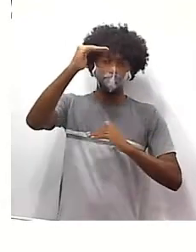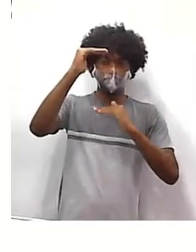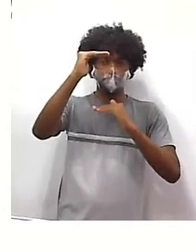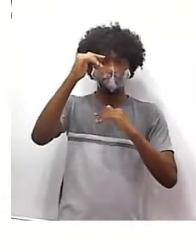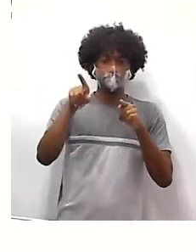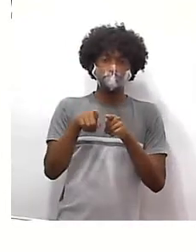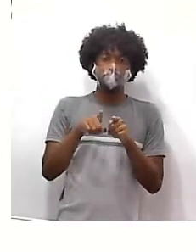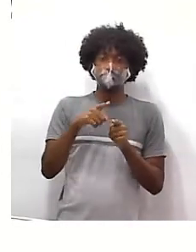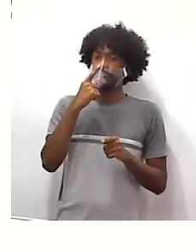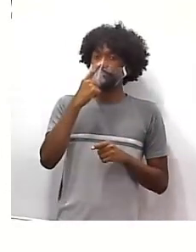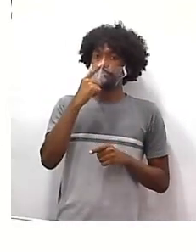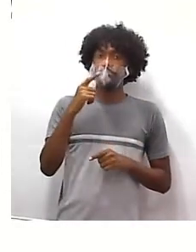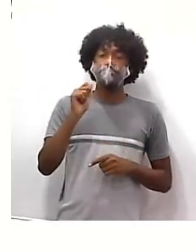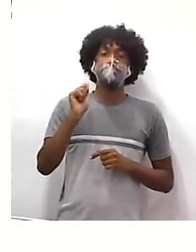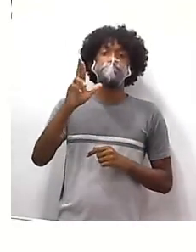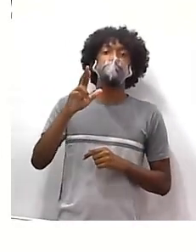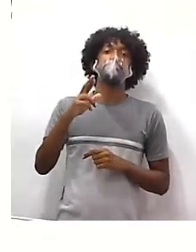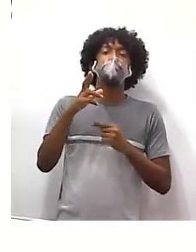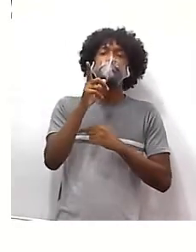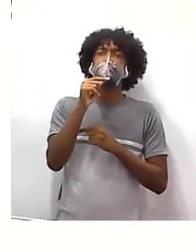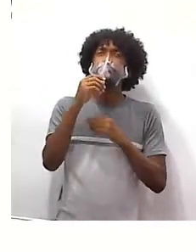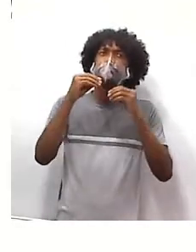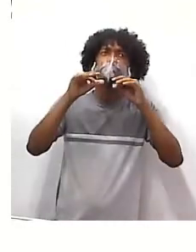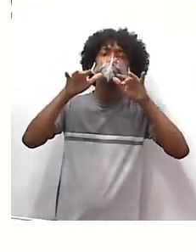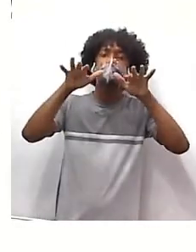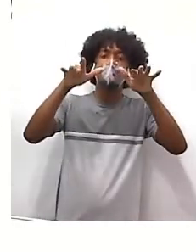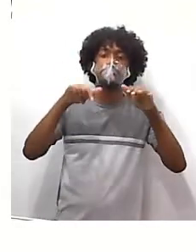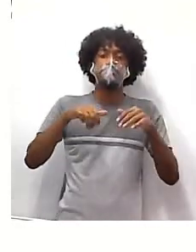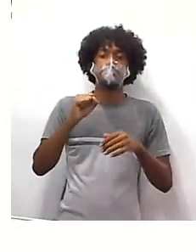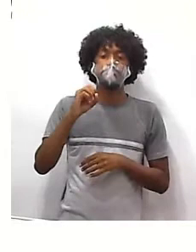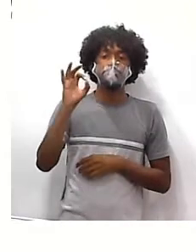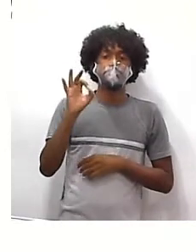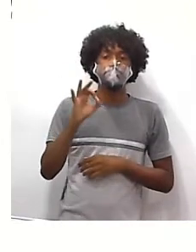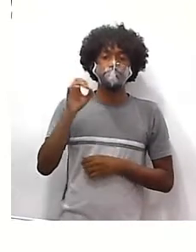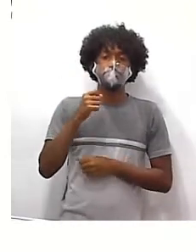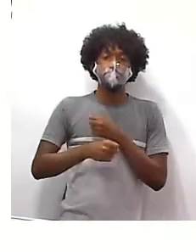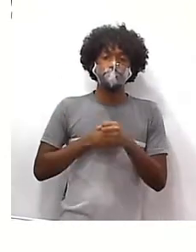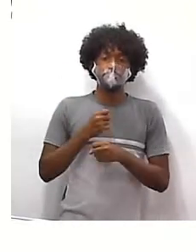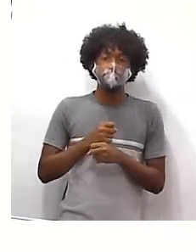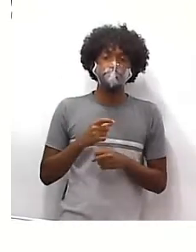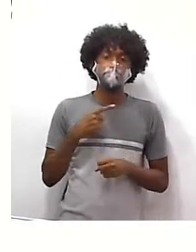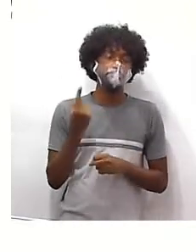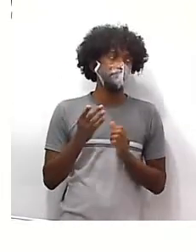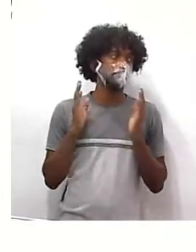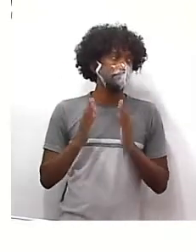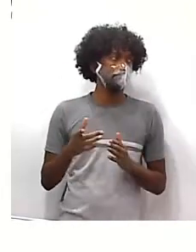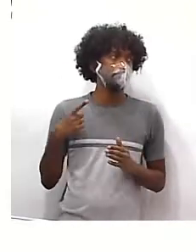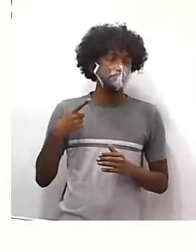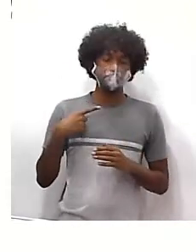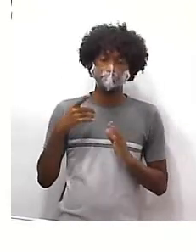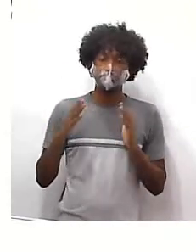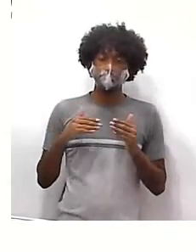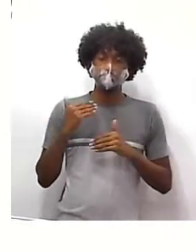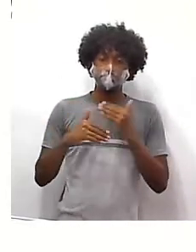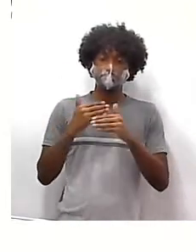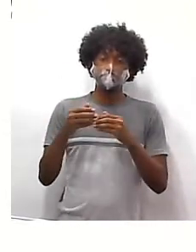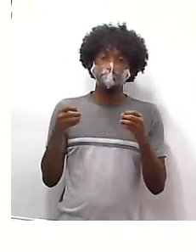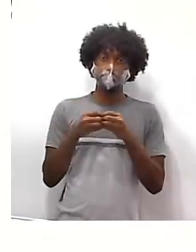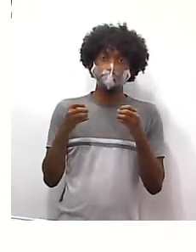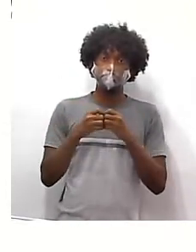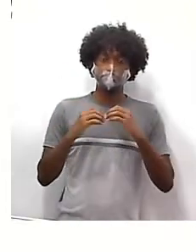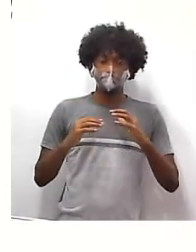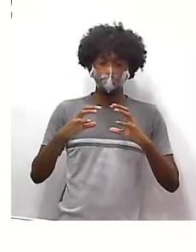de 80% por ano. Então, essa variação, por ela tá perto da